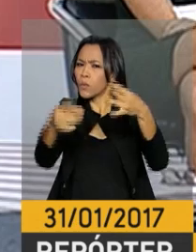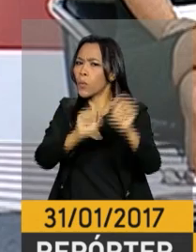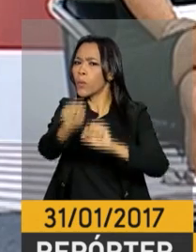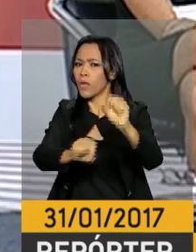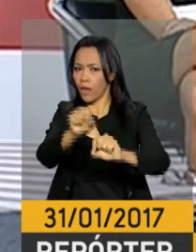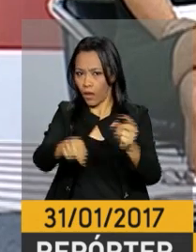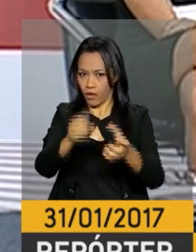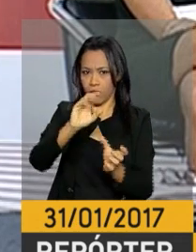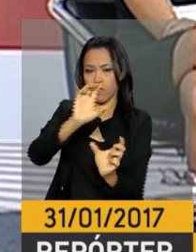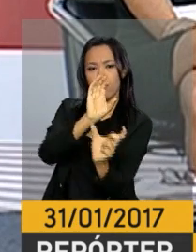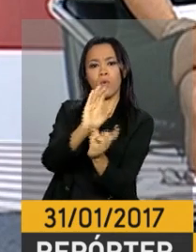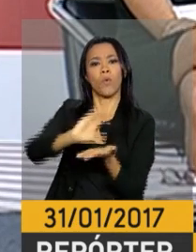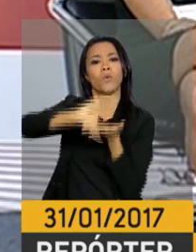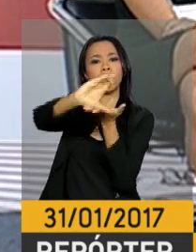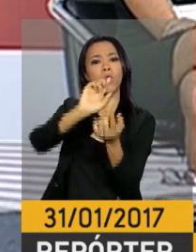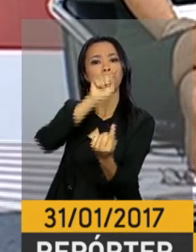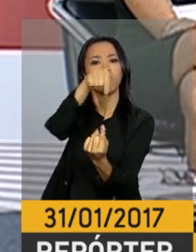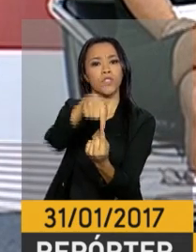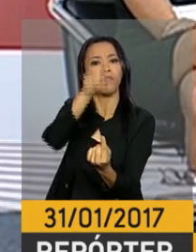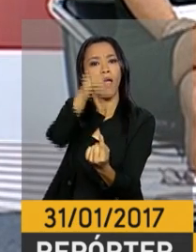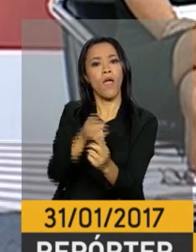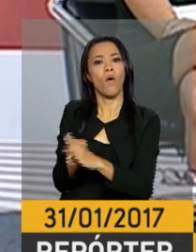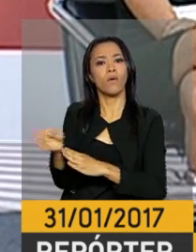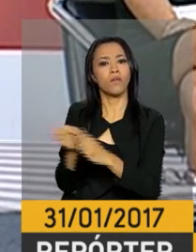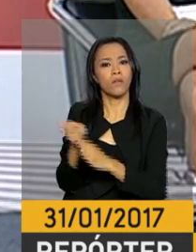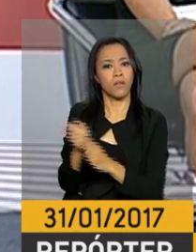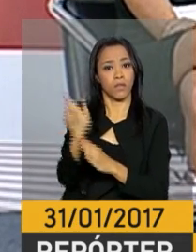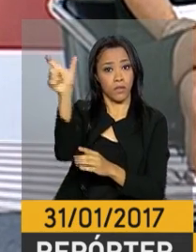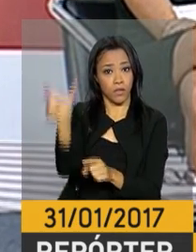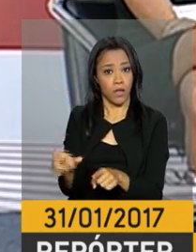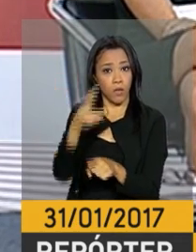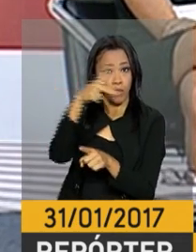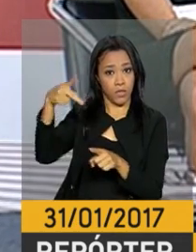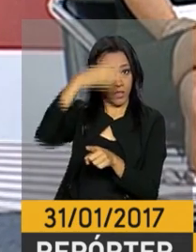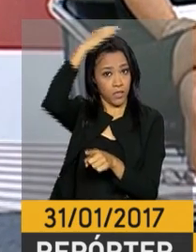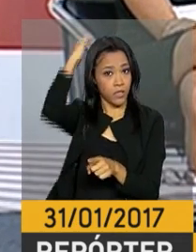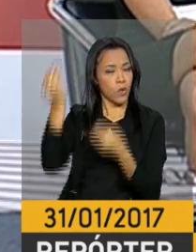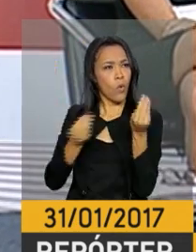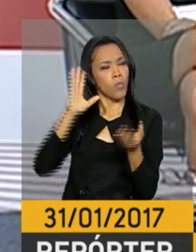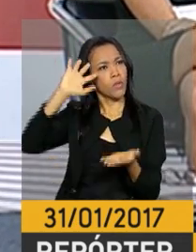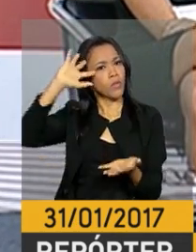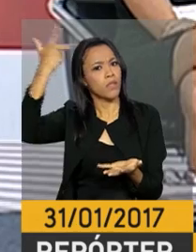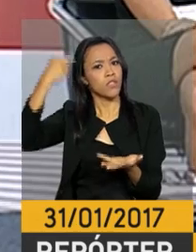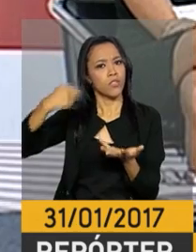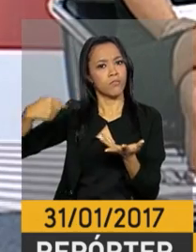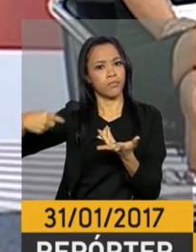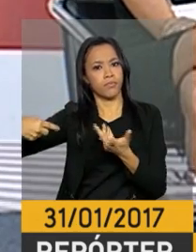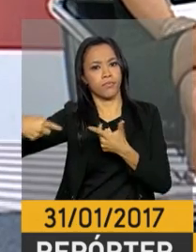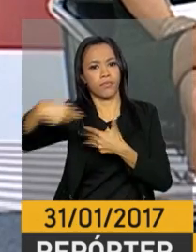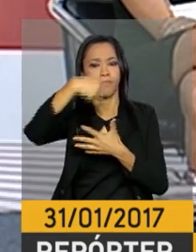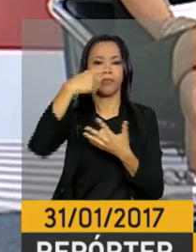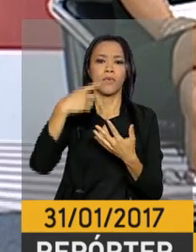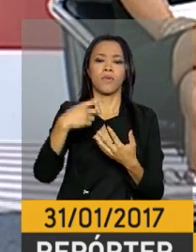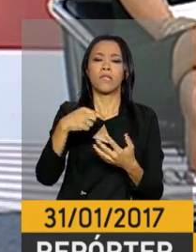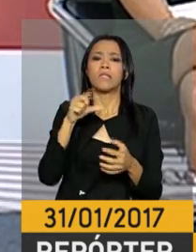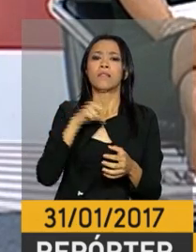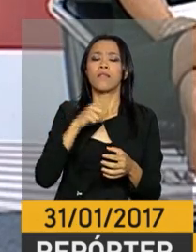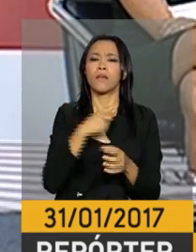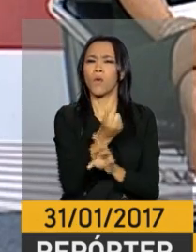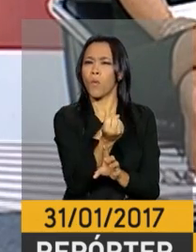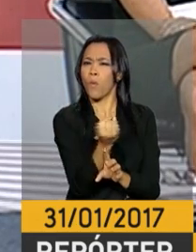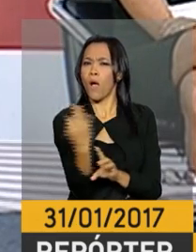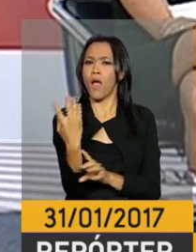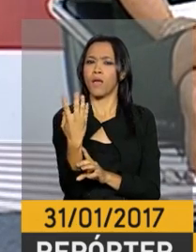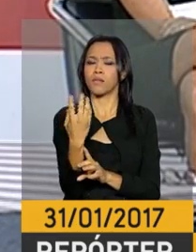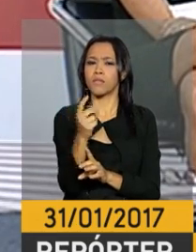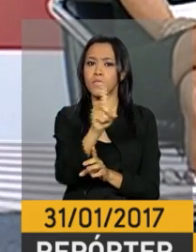foi criado com o objetivo de assessorar o presidente da república na tomada de decisões é formado por quase 100